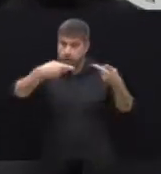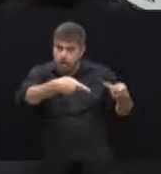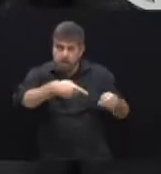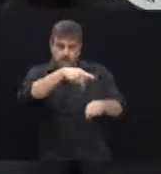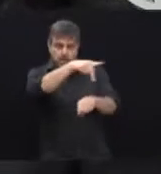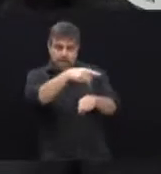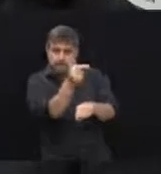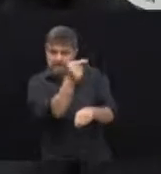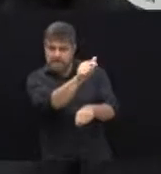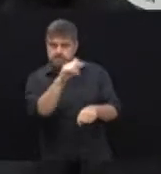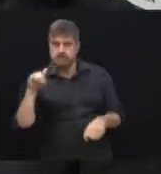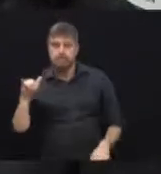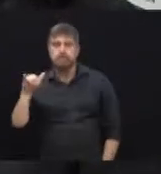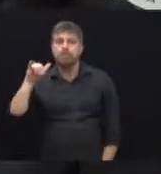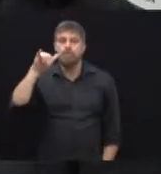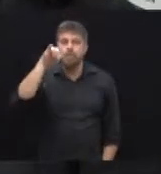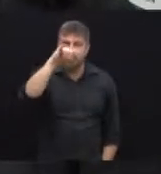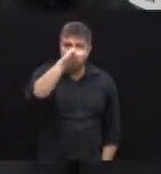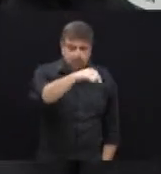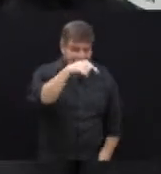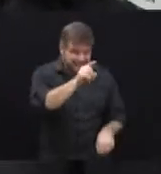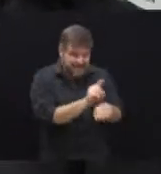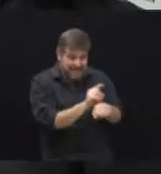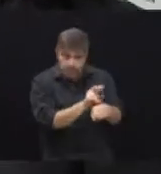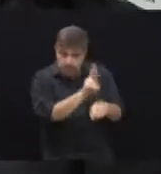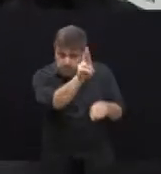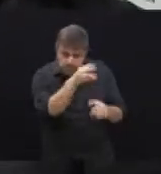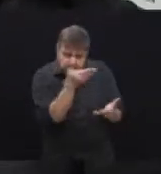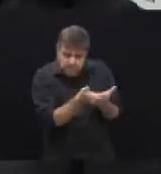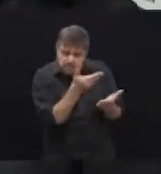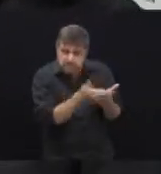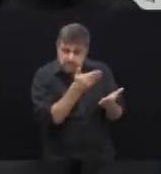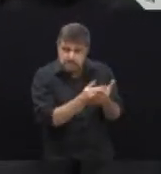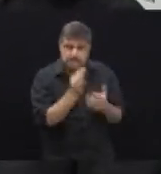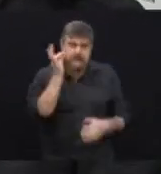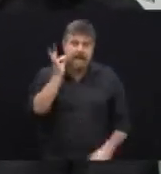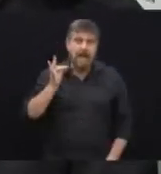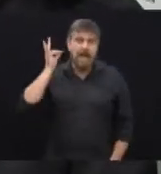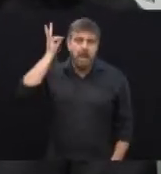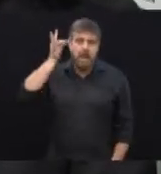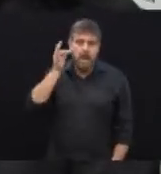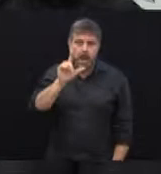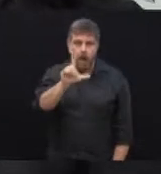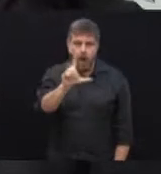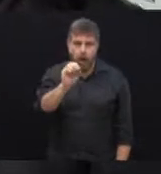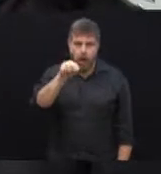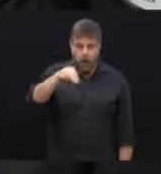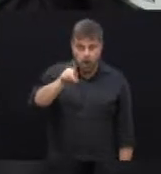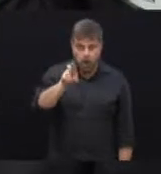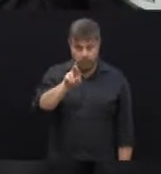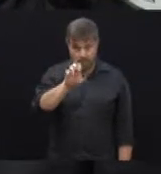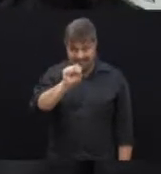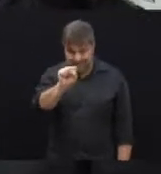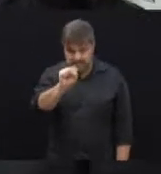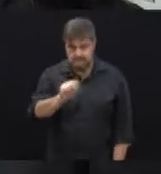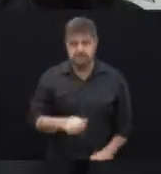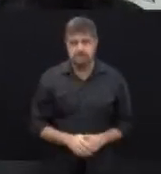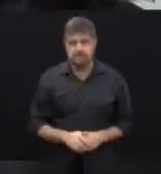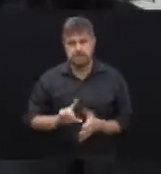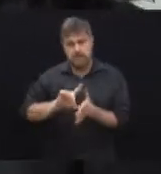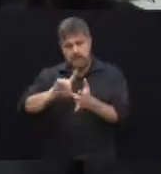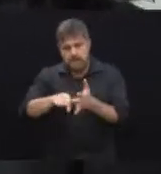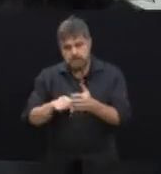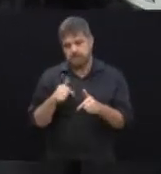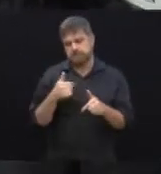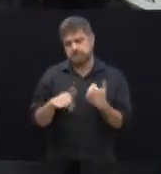indicou então para ir para fora, e eu fiz o meu doutorado, né, em Londres, que lá não chama doutorado, chama PhD. E